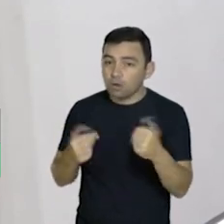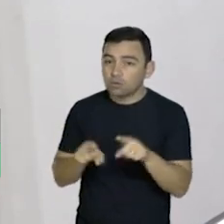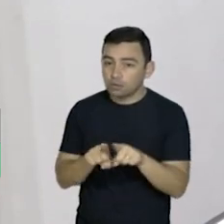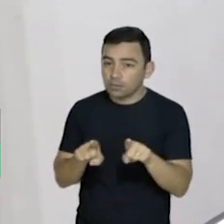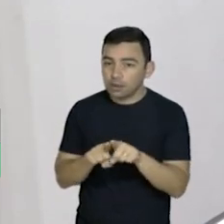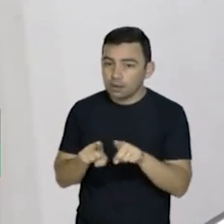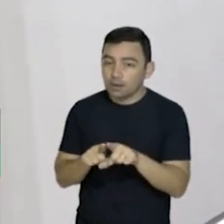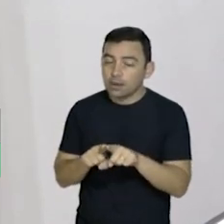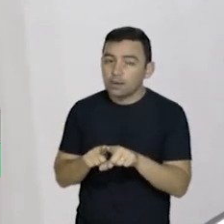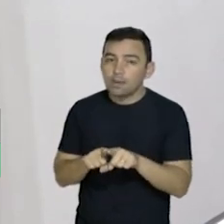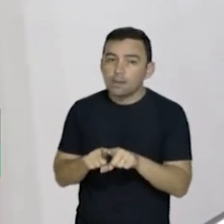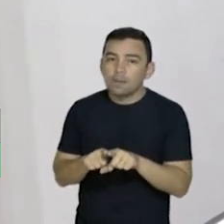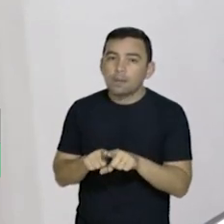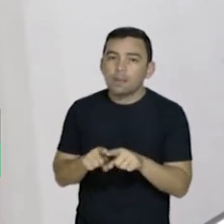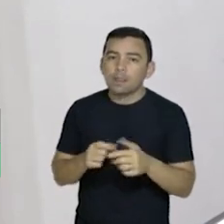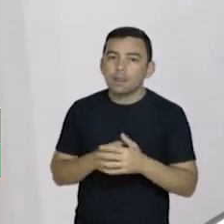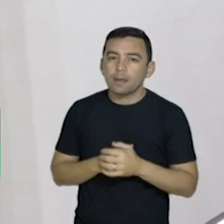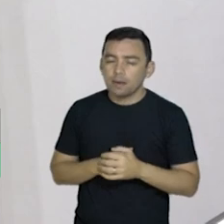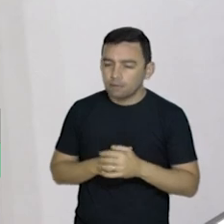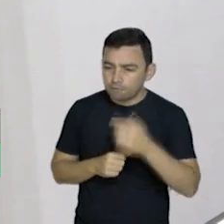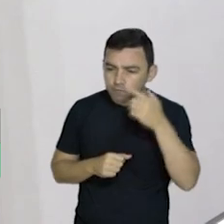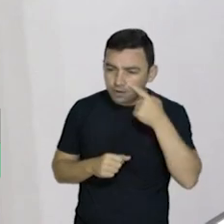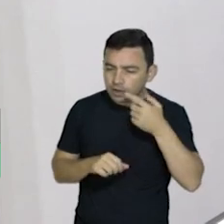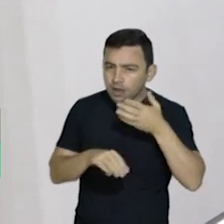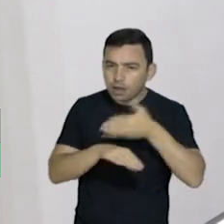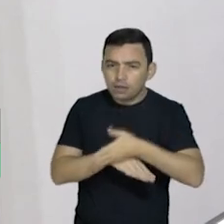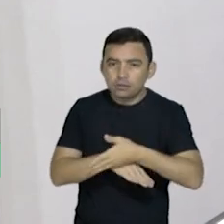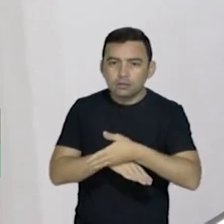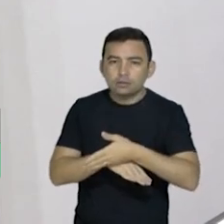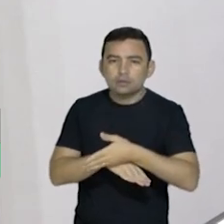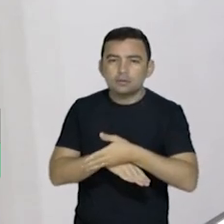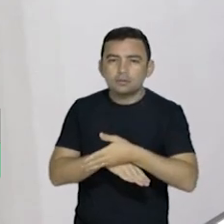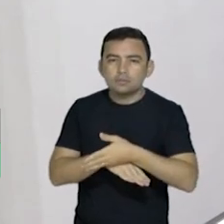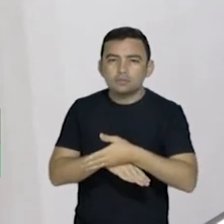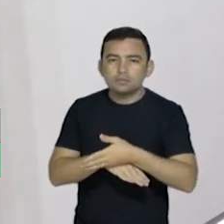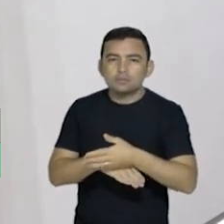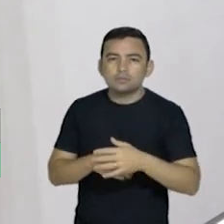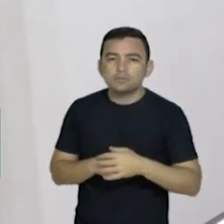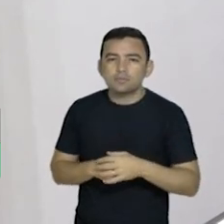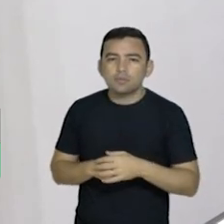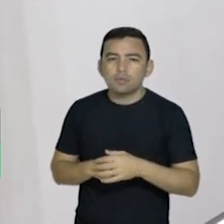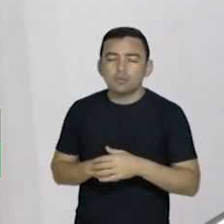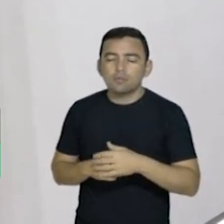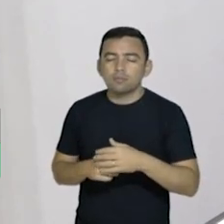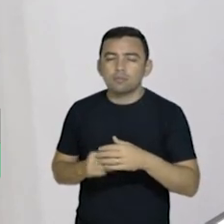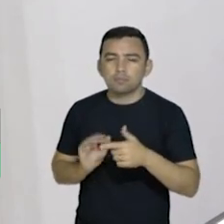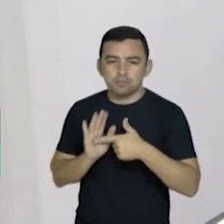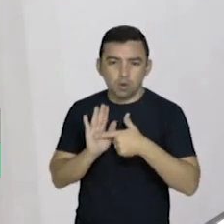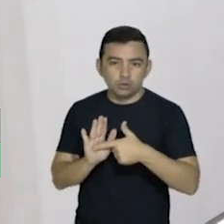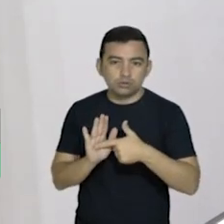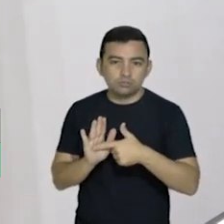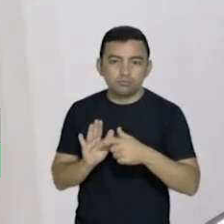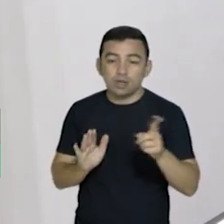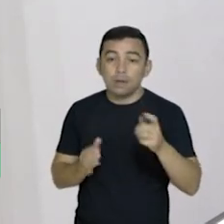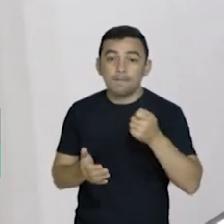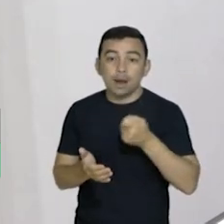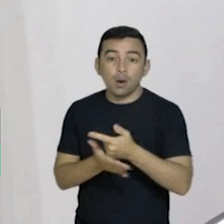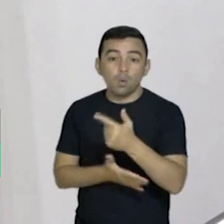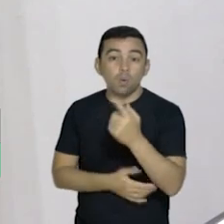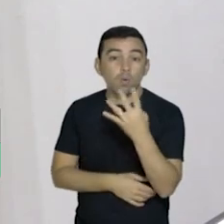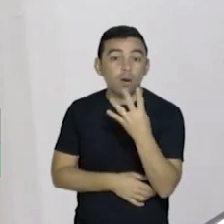encaminhada pelos bombeiros quando vai no pátio esse cidadão tem aqui os comprovantes ele encaminhou pra gente teve que pagar mais de